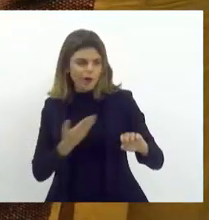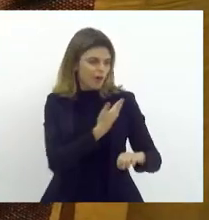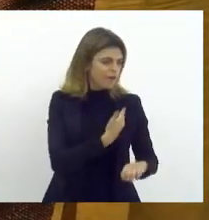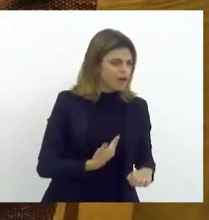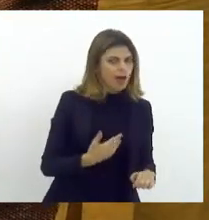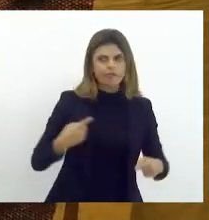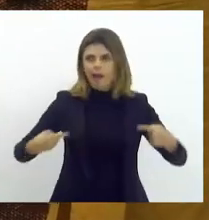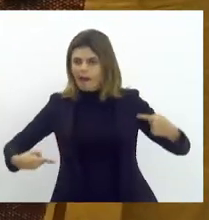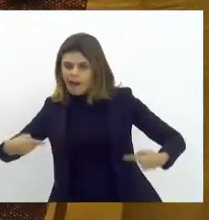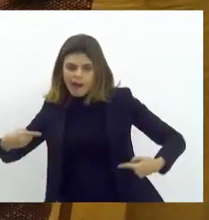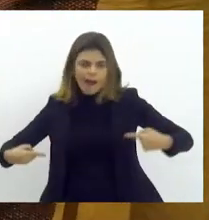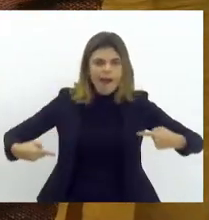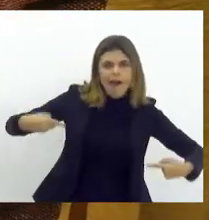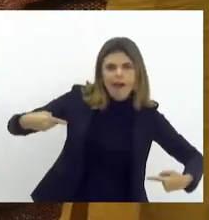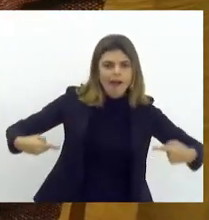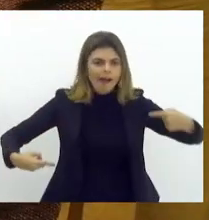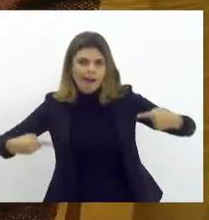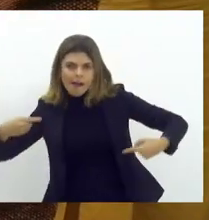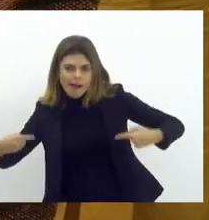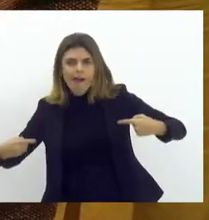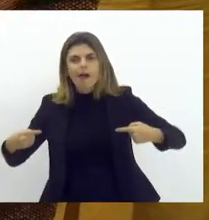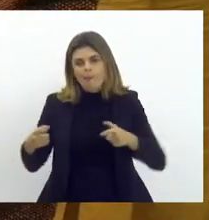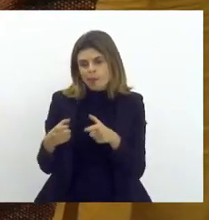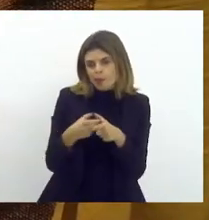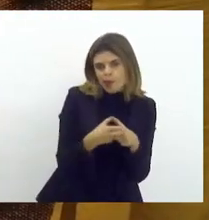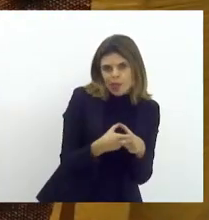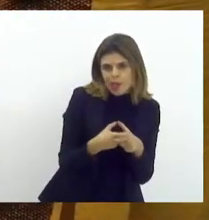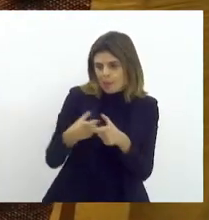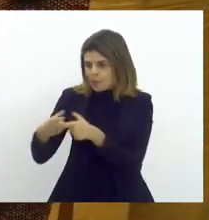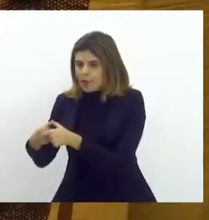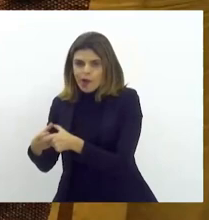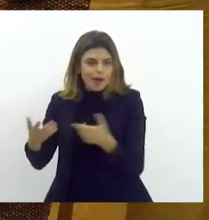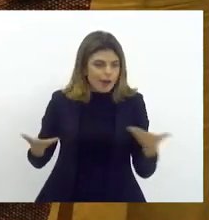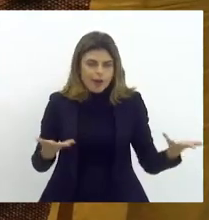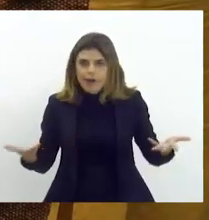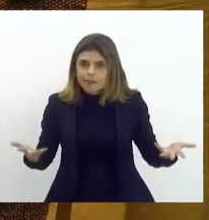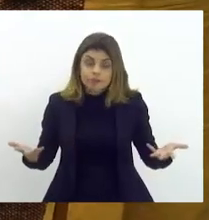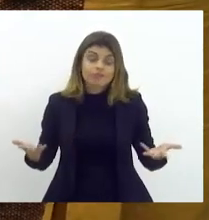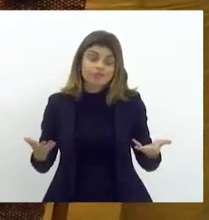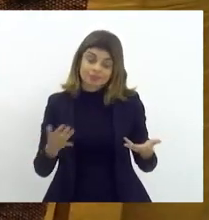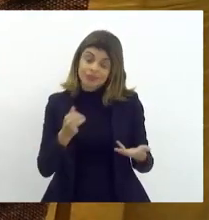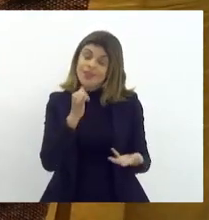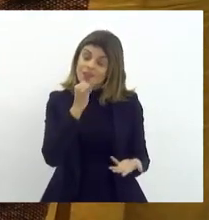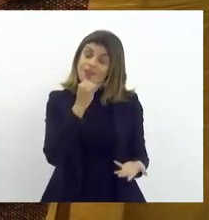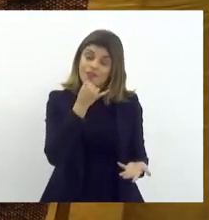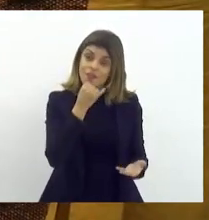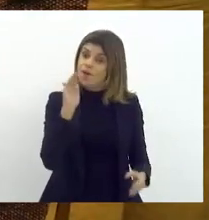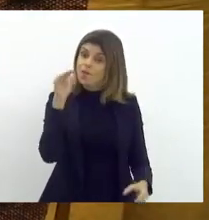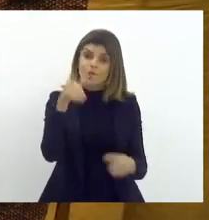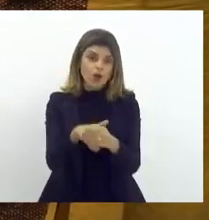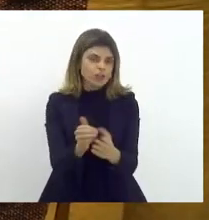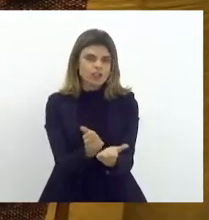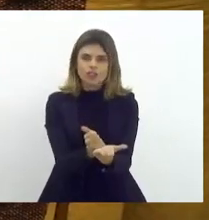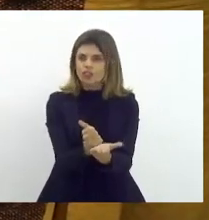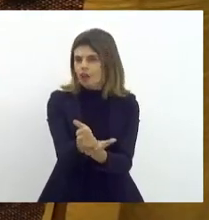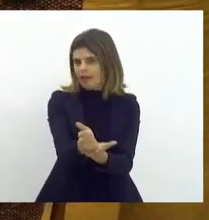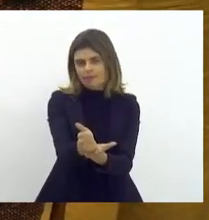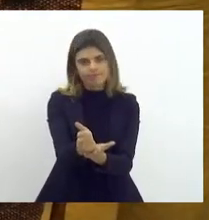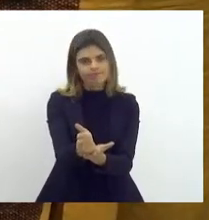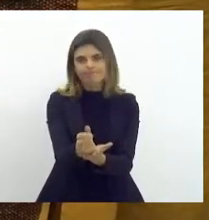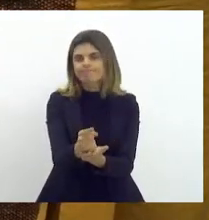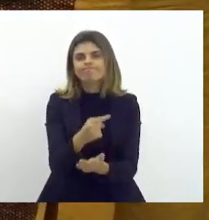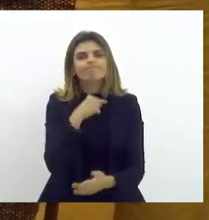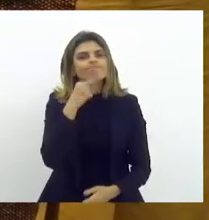e a bancada da esquerda da minoria mas infelizmente a votação já tá dada e a gente não